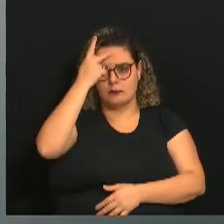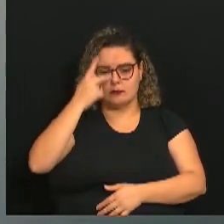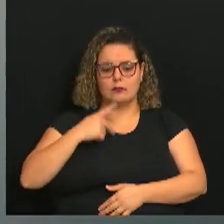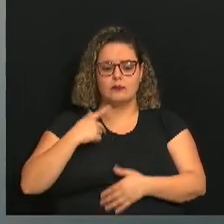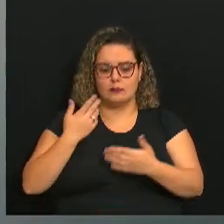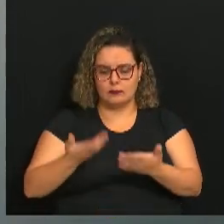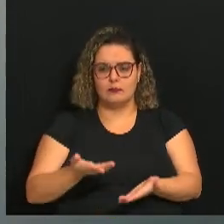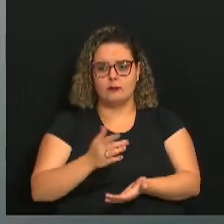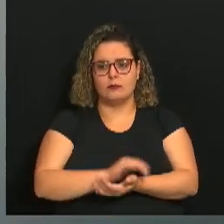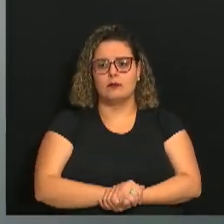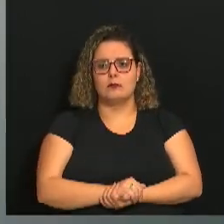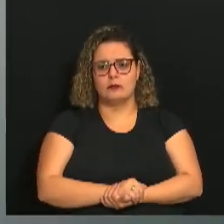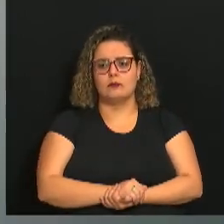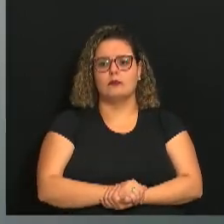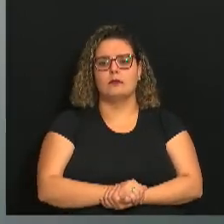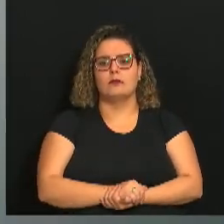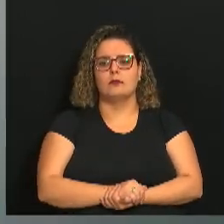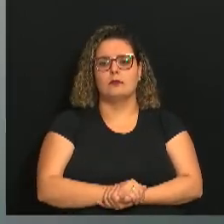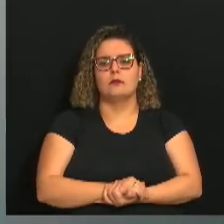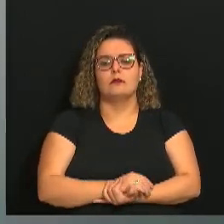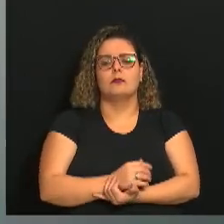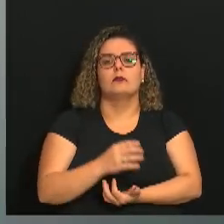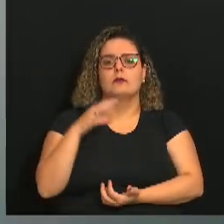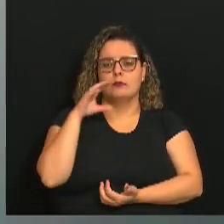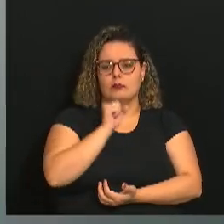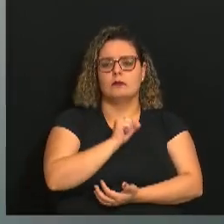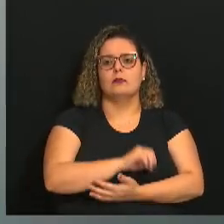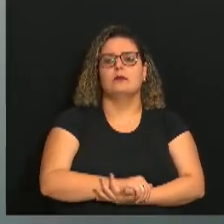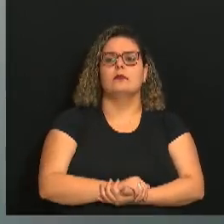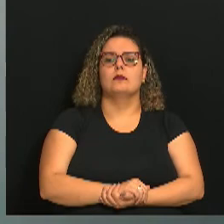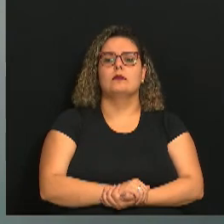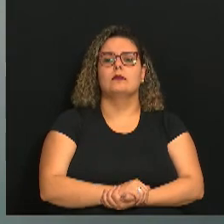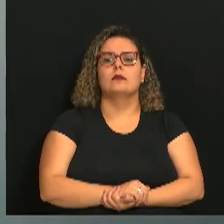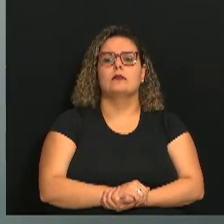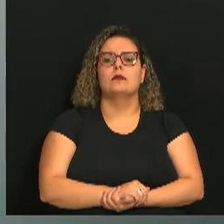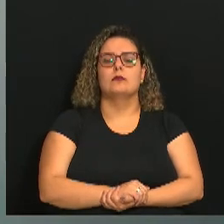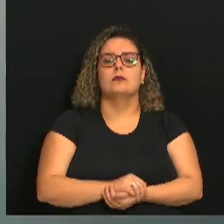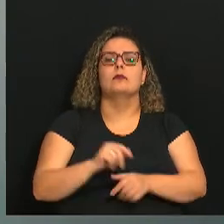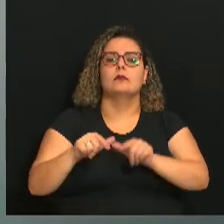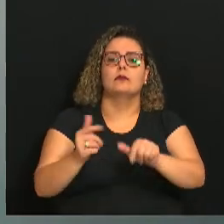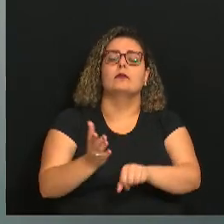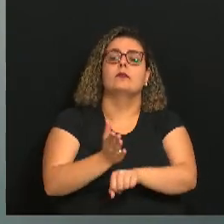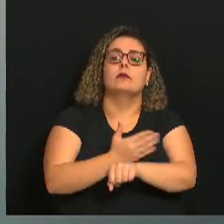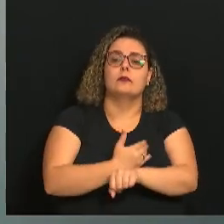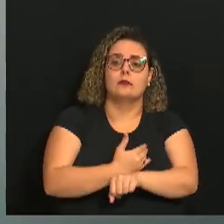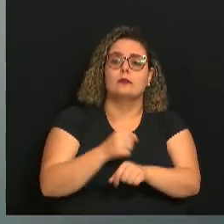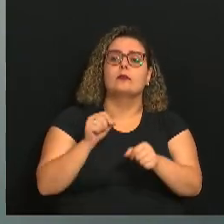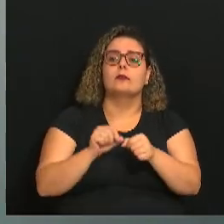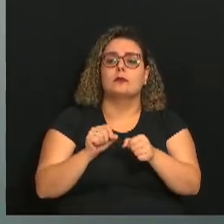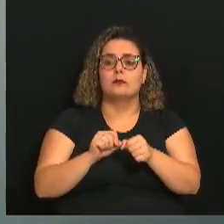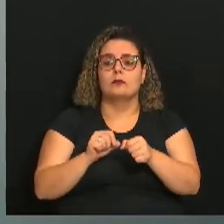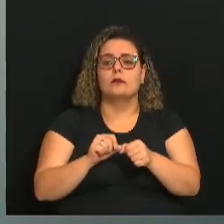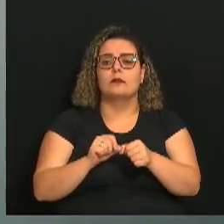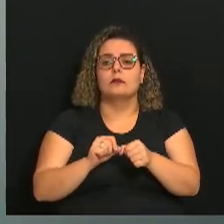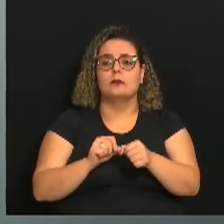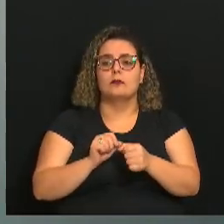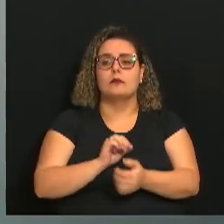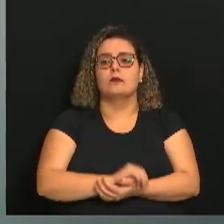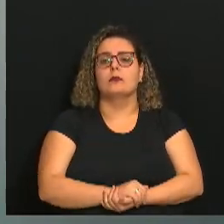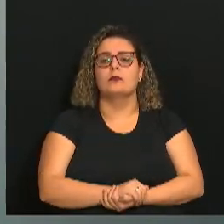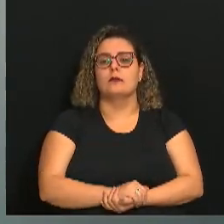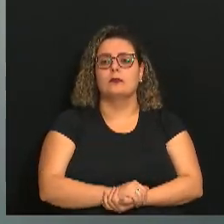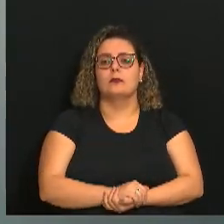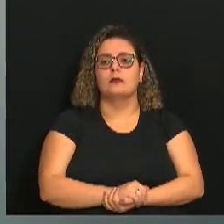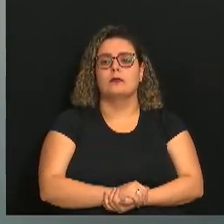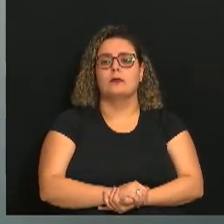E a gente aqui, só rapidamente, esse trabalho preventivo, a gente tem feito, movido, primeiro por